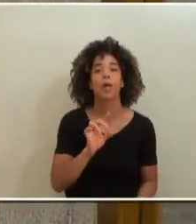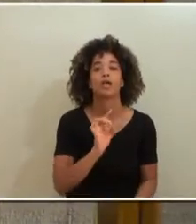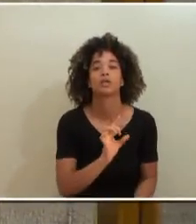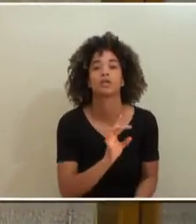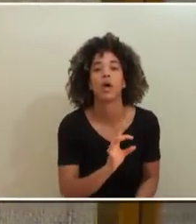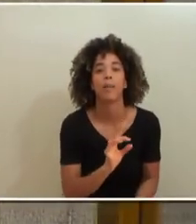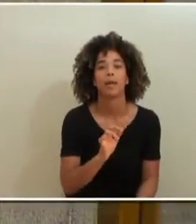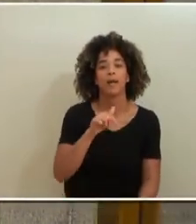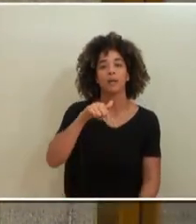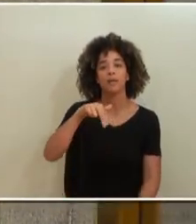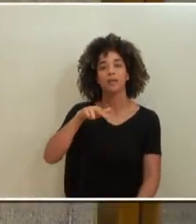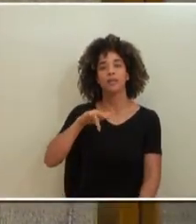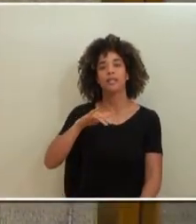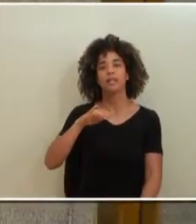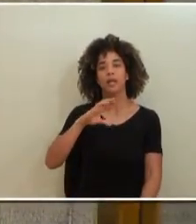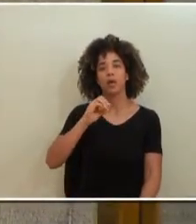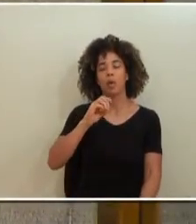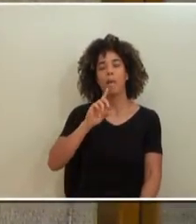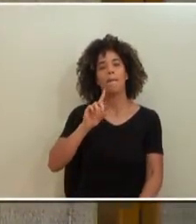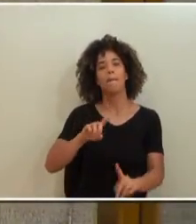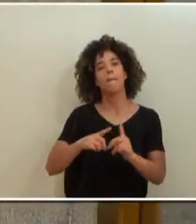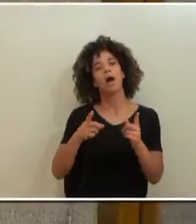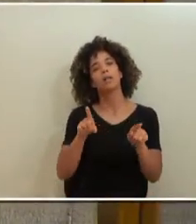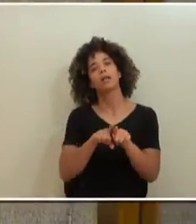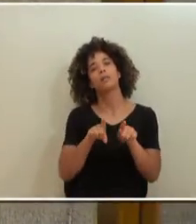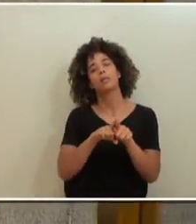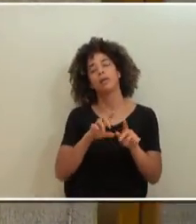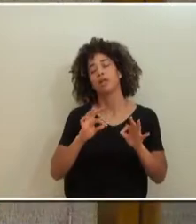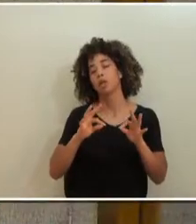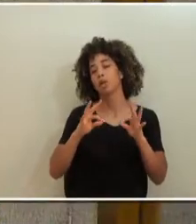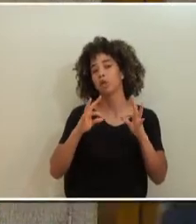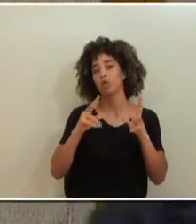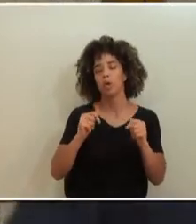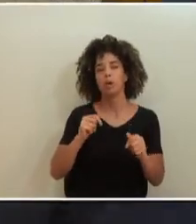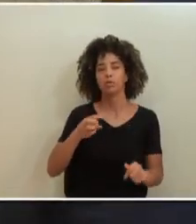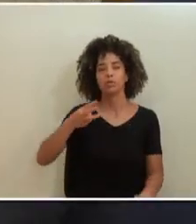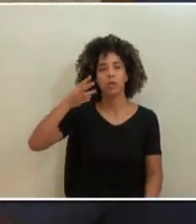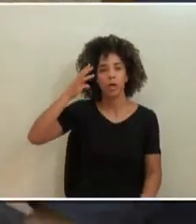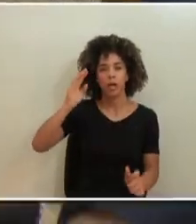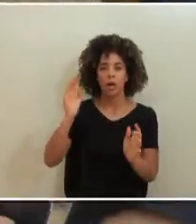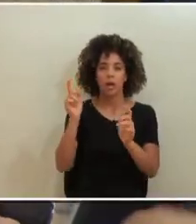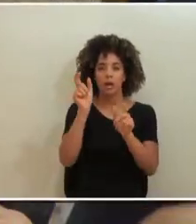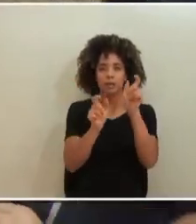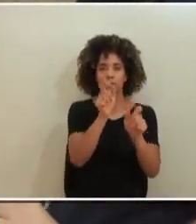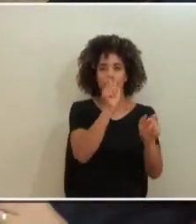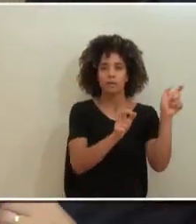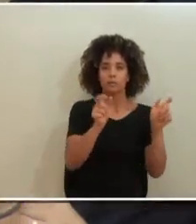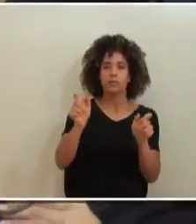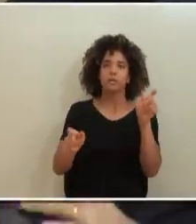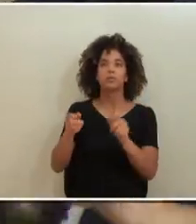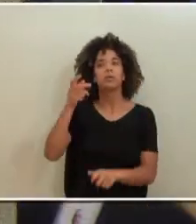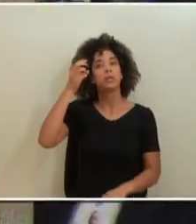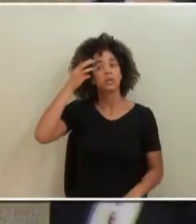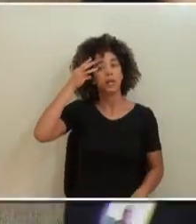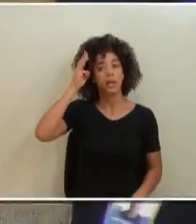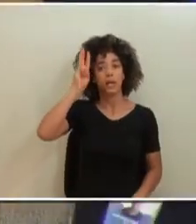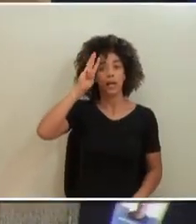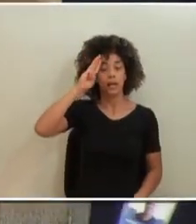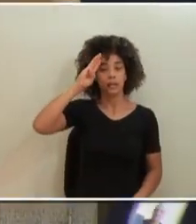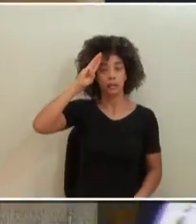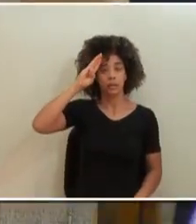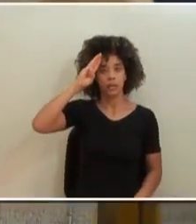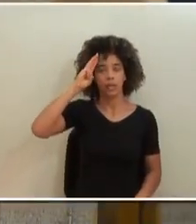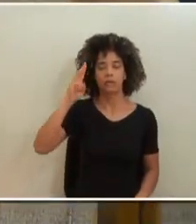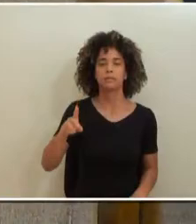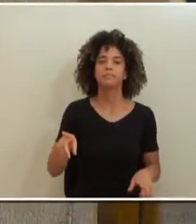escoteiro. É o reconhecimento de todo um trabalho, de toda uma vida. E estamos aqui para falar exatamente disso. Eu gostaria de começar